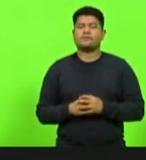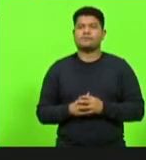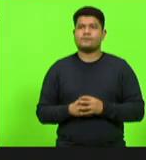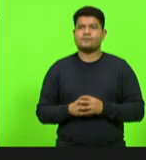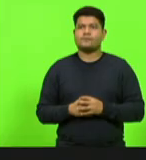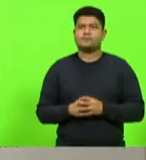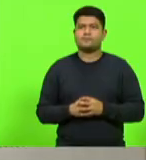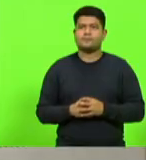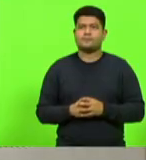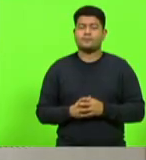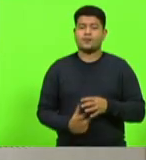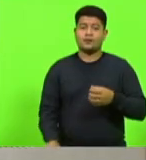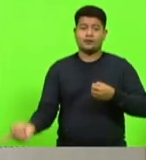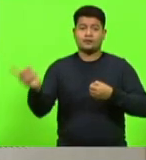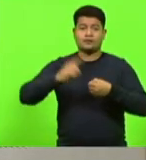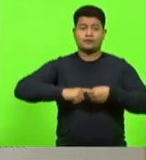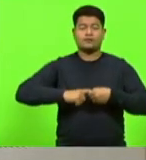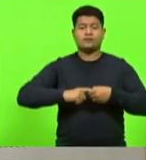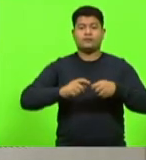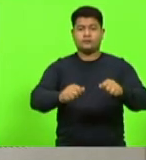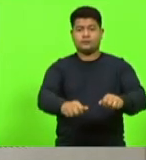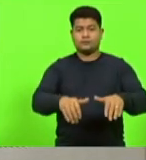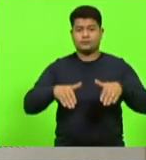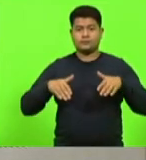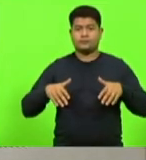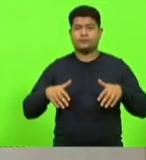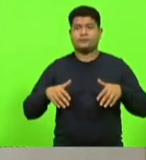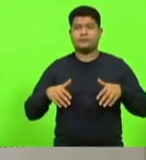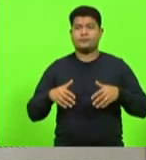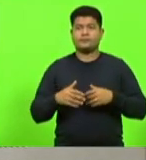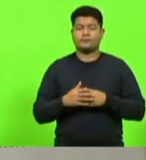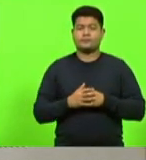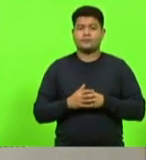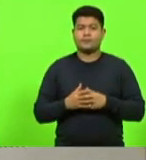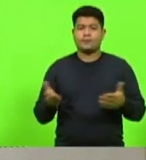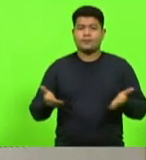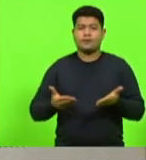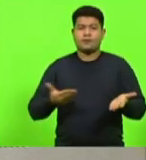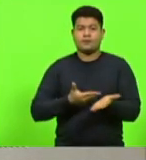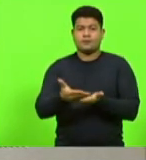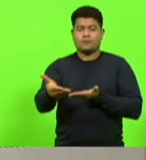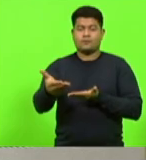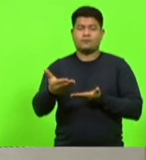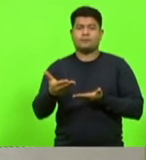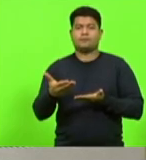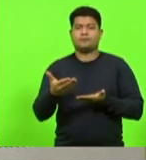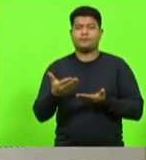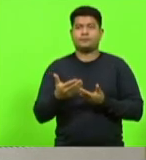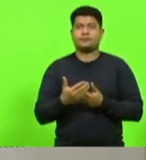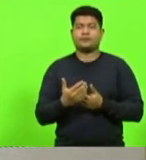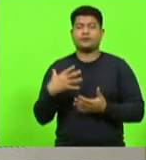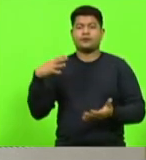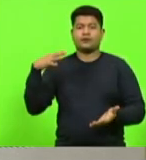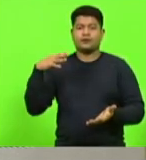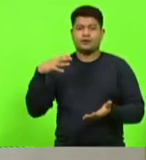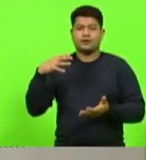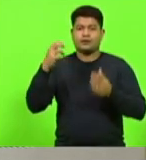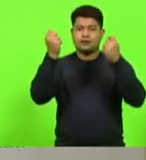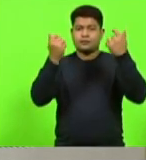Está reaberta a presente sessão. Entraremos agora na explicações